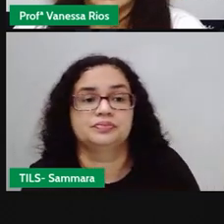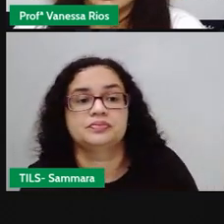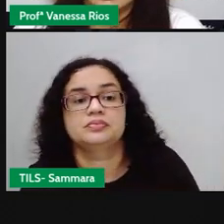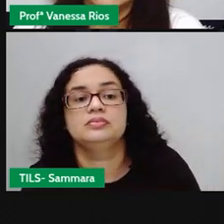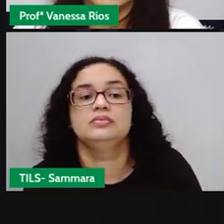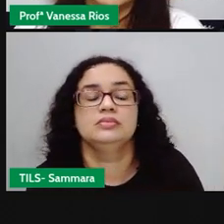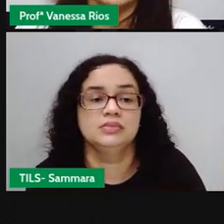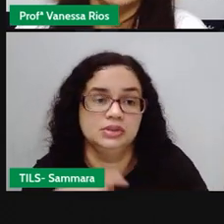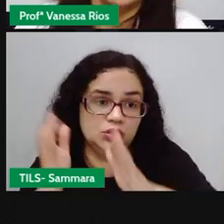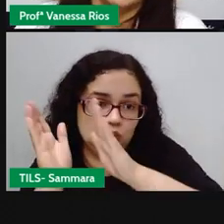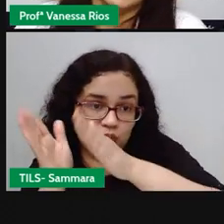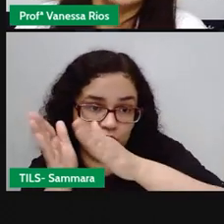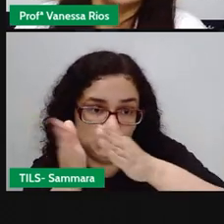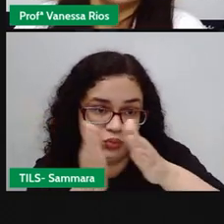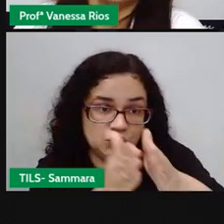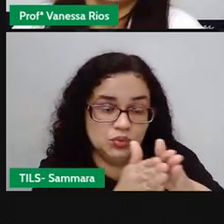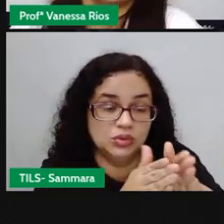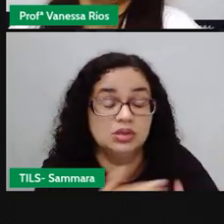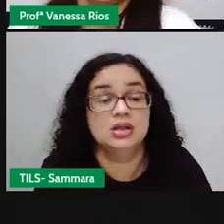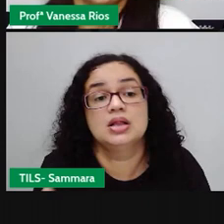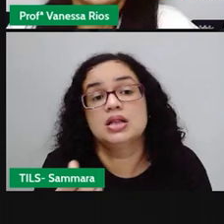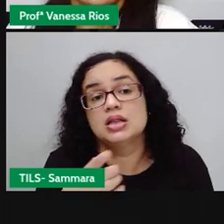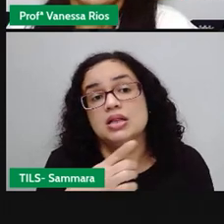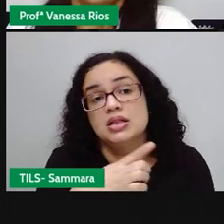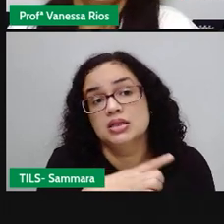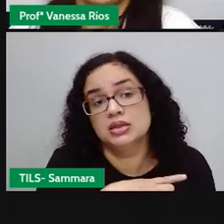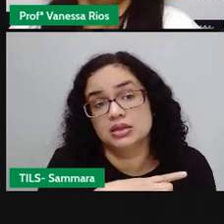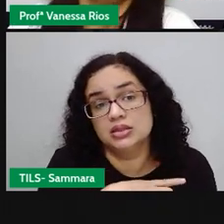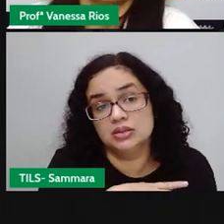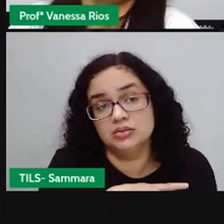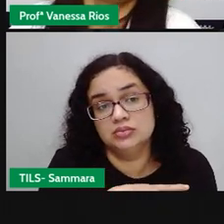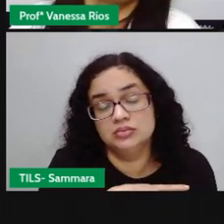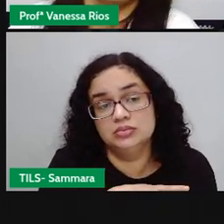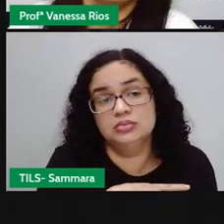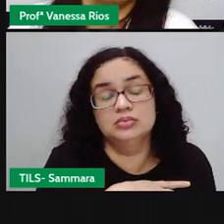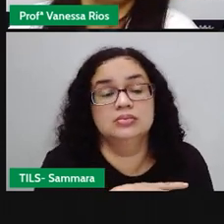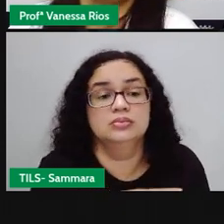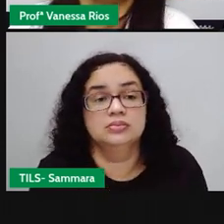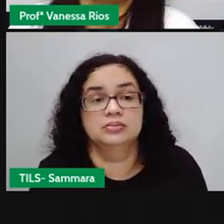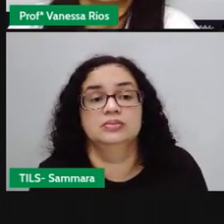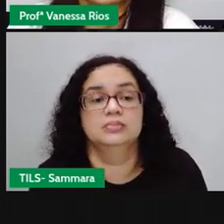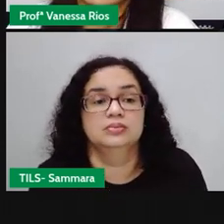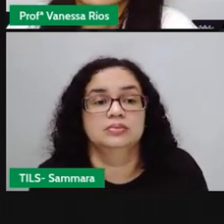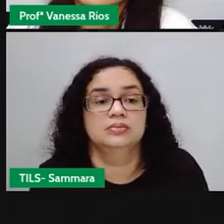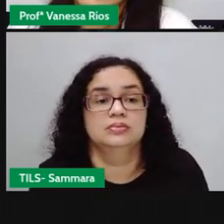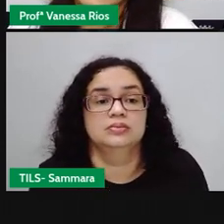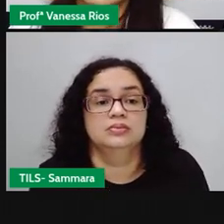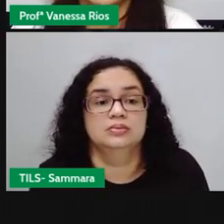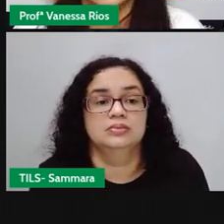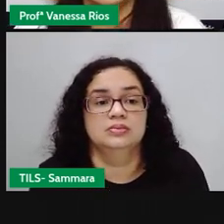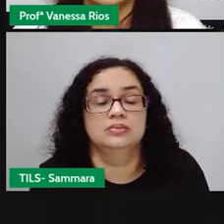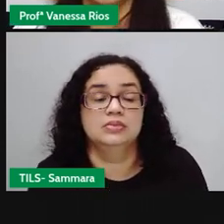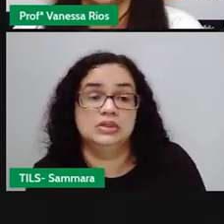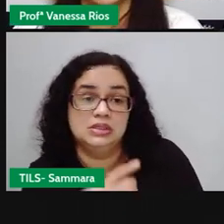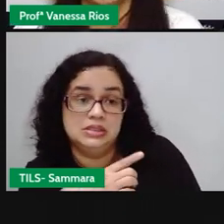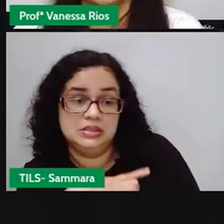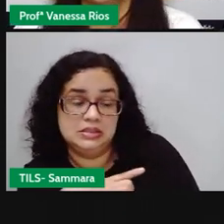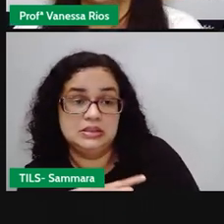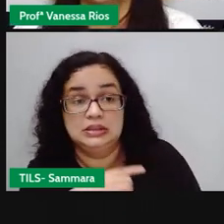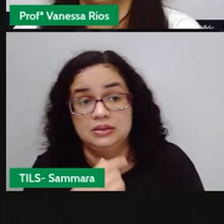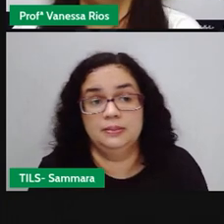padrão seguido, né? Para que sustente aquela ordem, para que forme aquela ordem que está